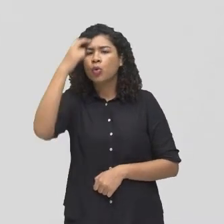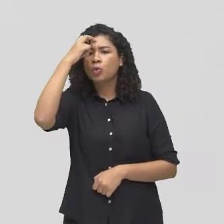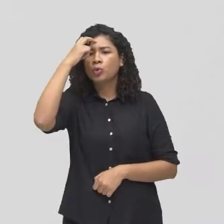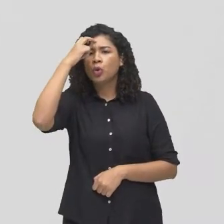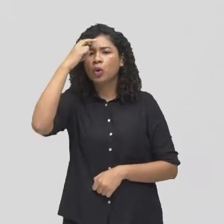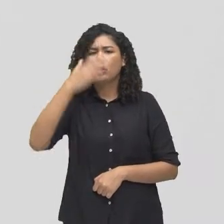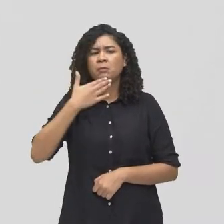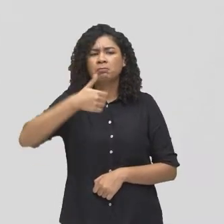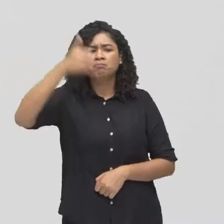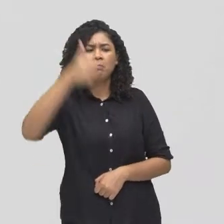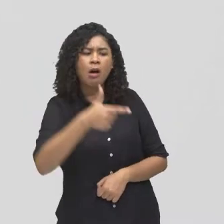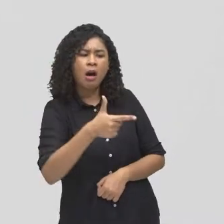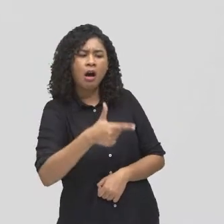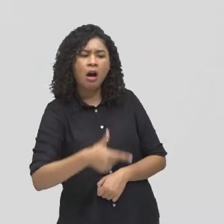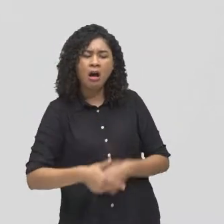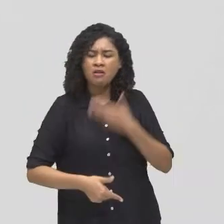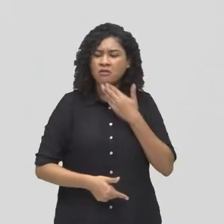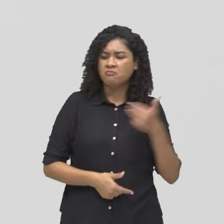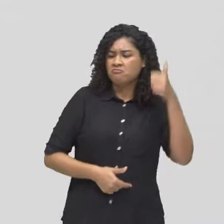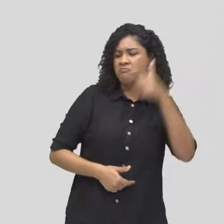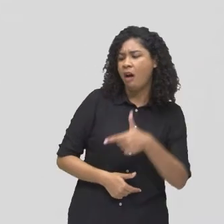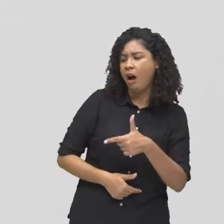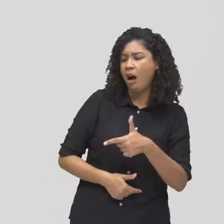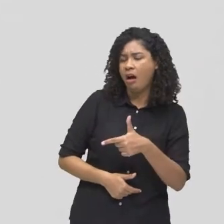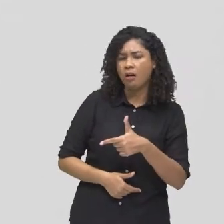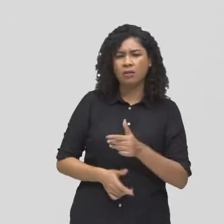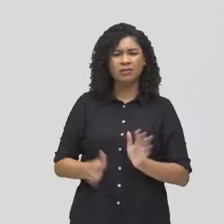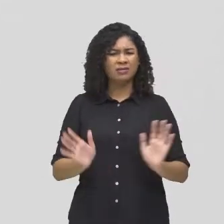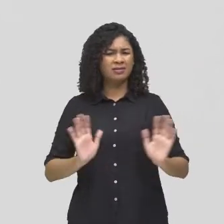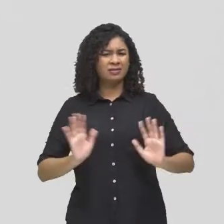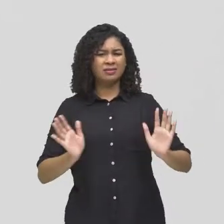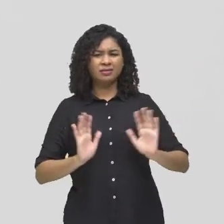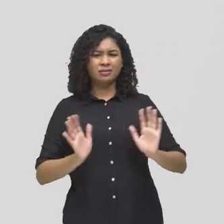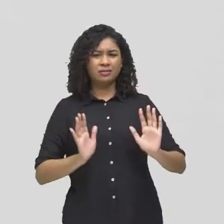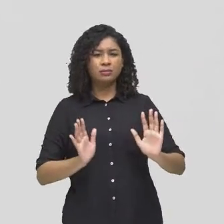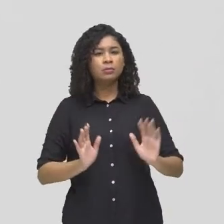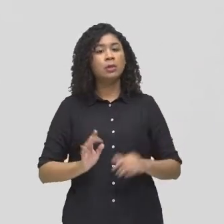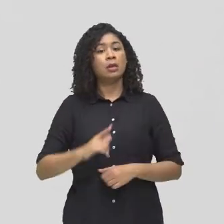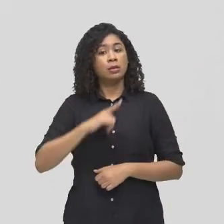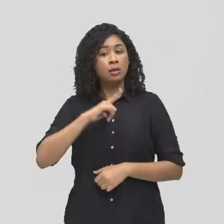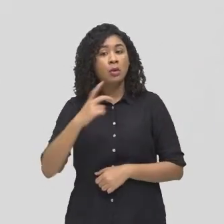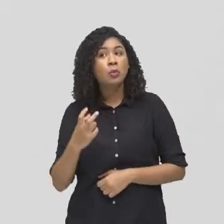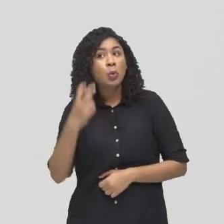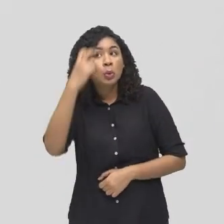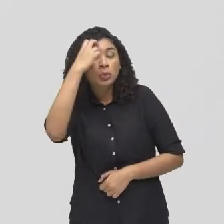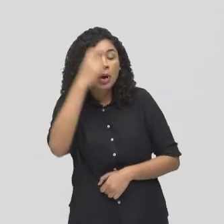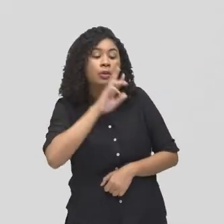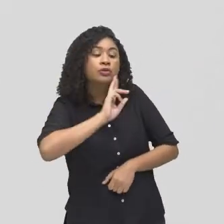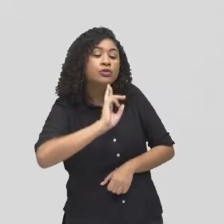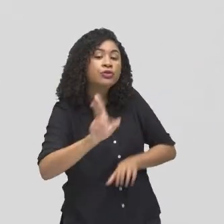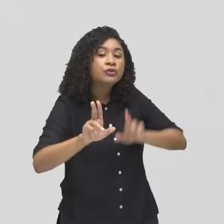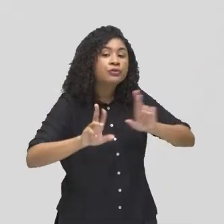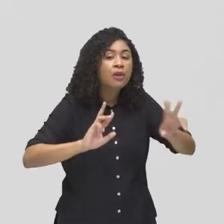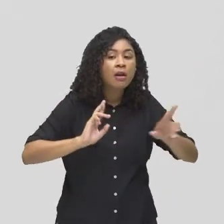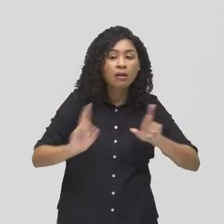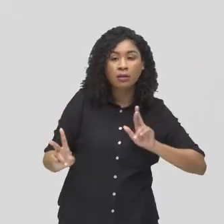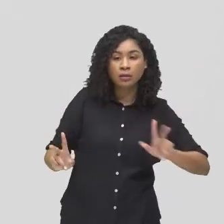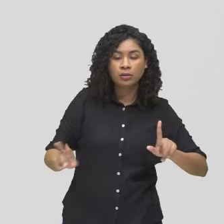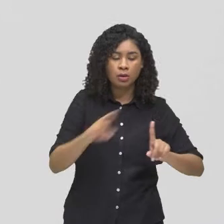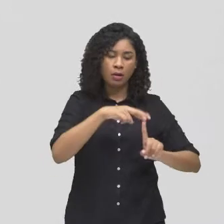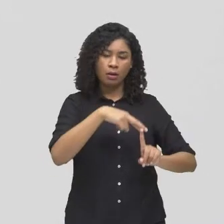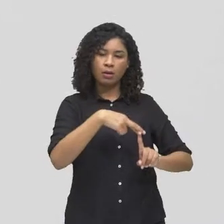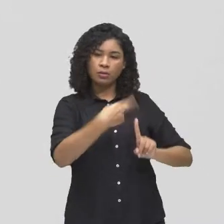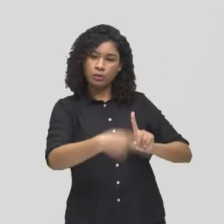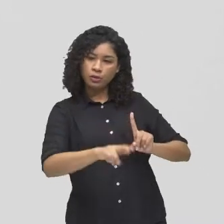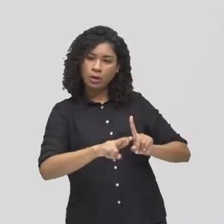inferior, melhor ou pior, mas sim culturas diferentes e religiões